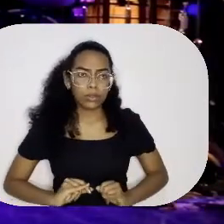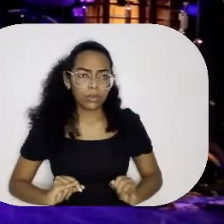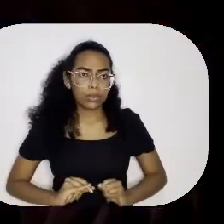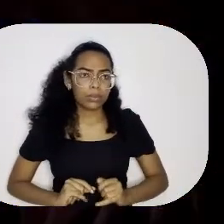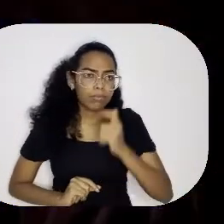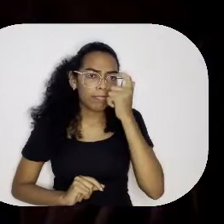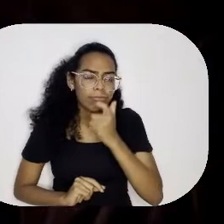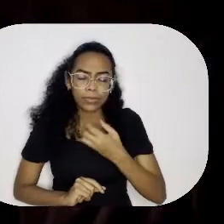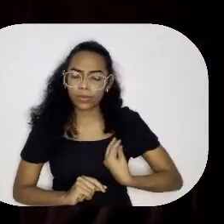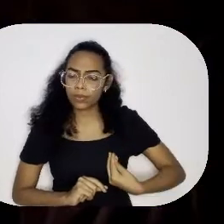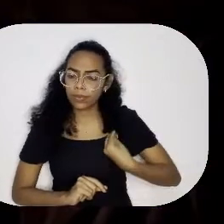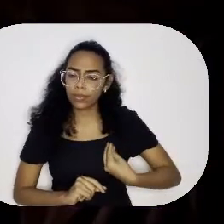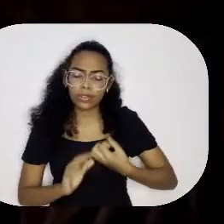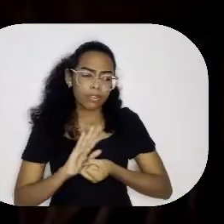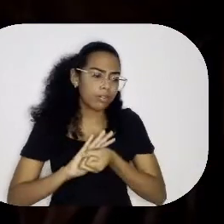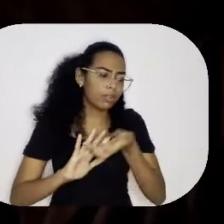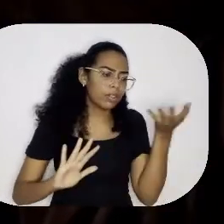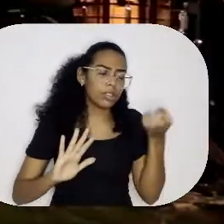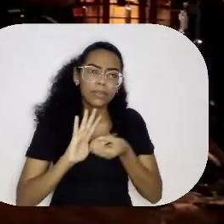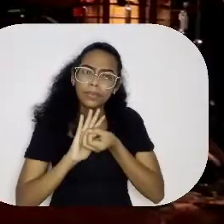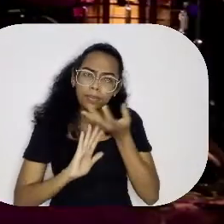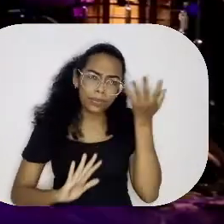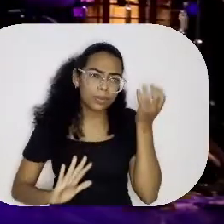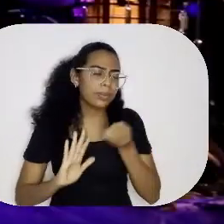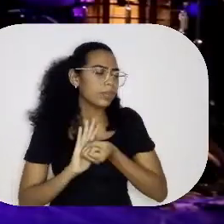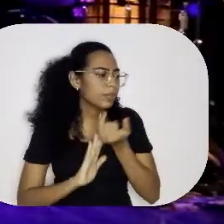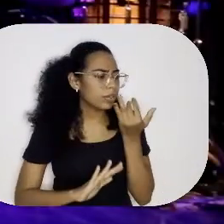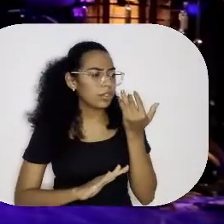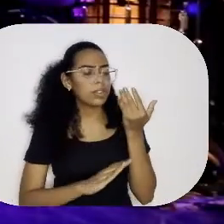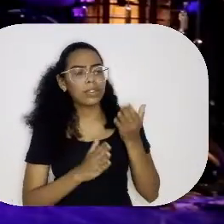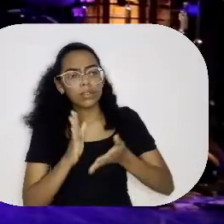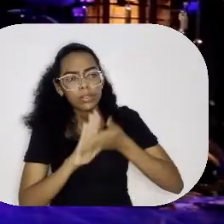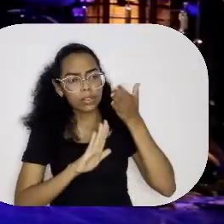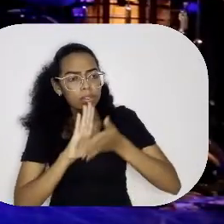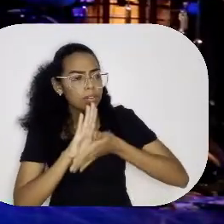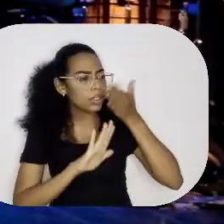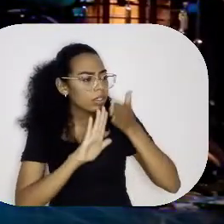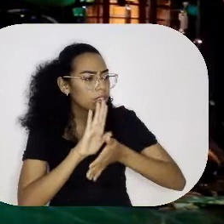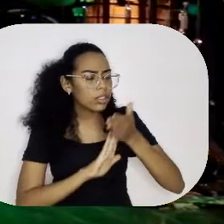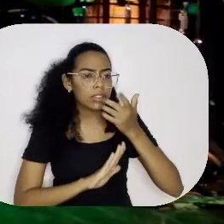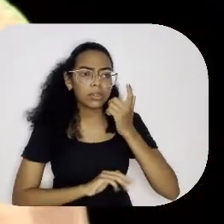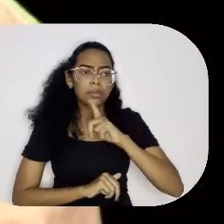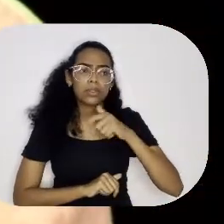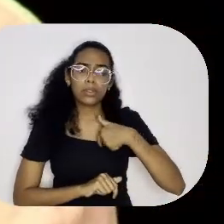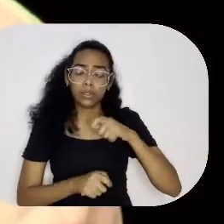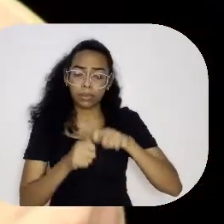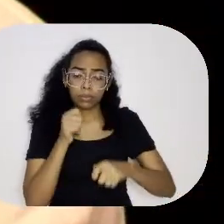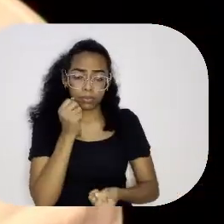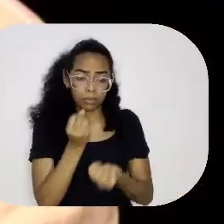passei, das incontáveis viagens que enfrentei, do